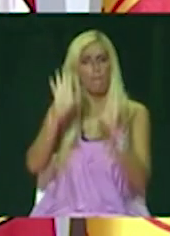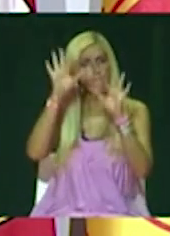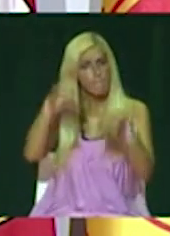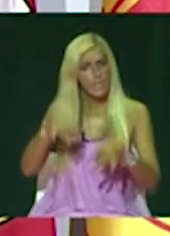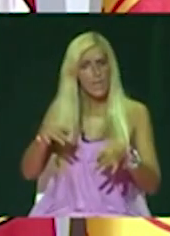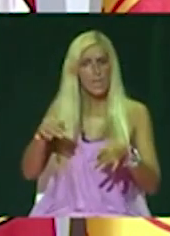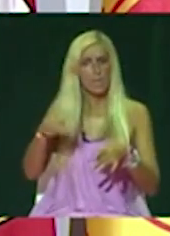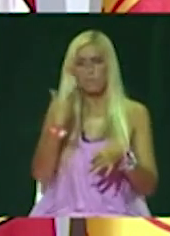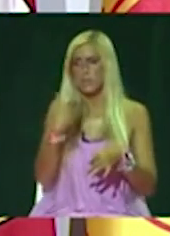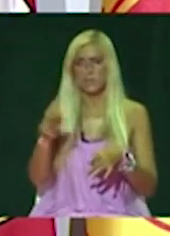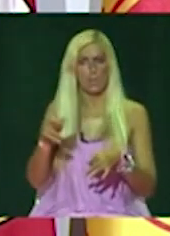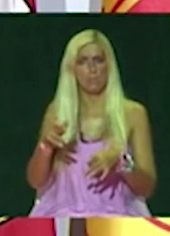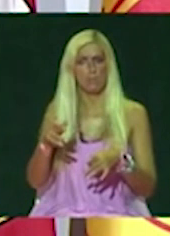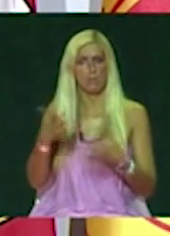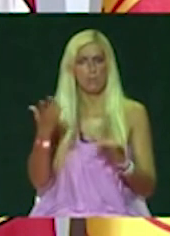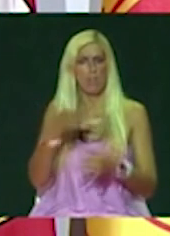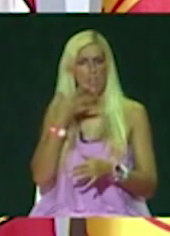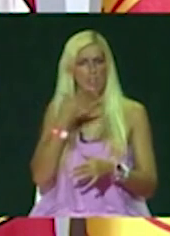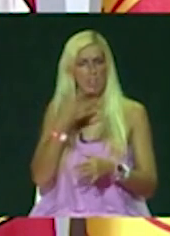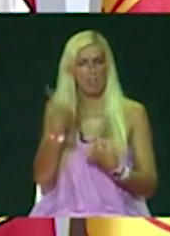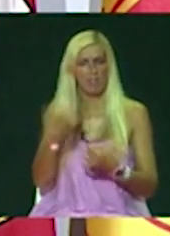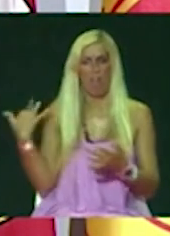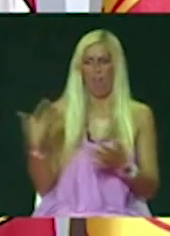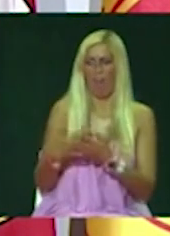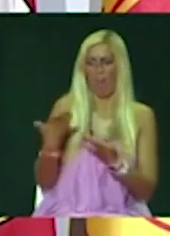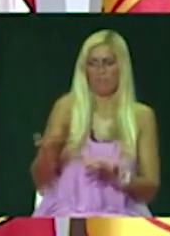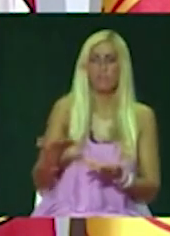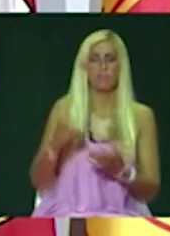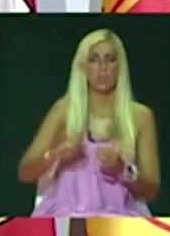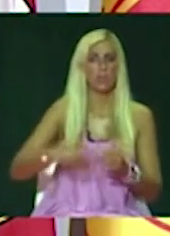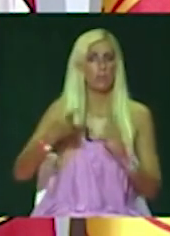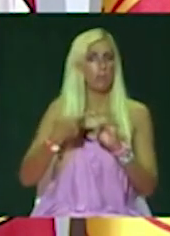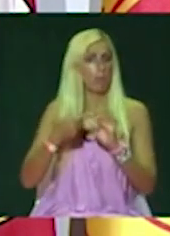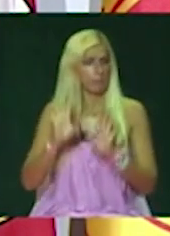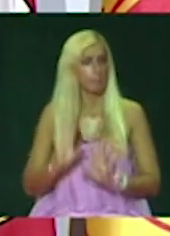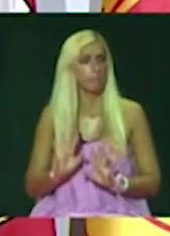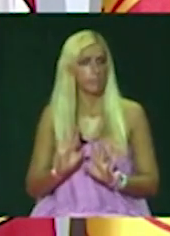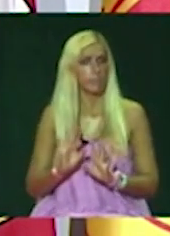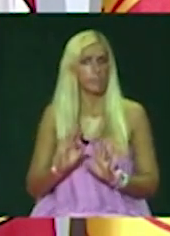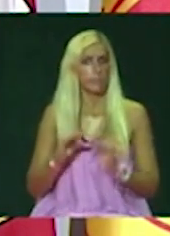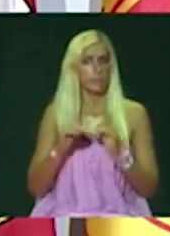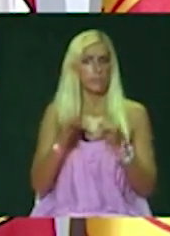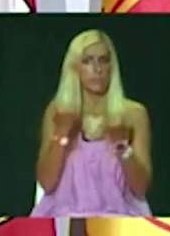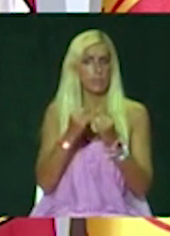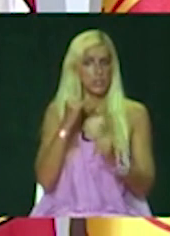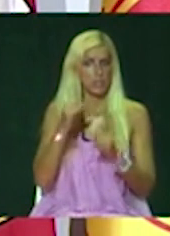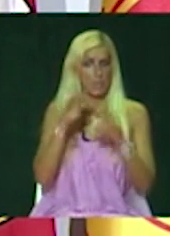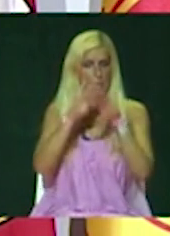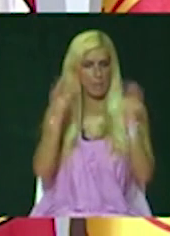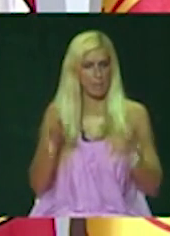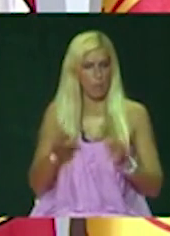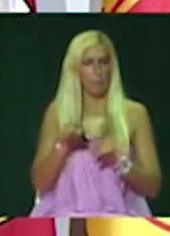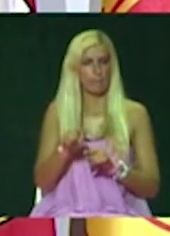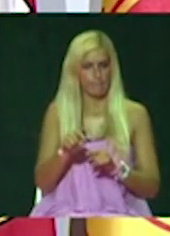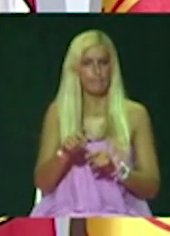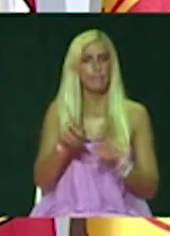todas com os abusos que têm existido. Em primeiro lugar, e para as plataformas digitais, o que